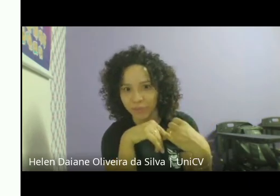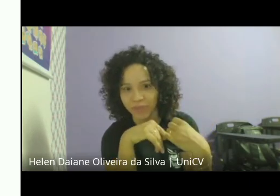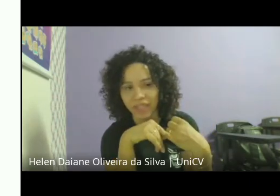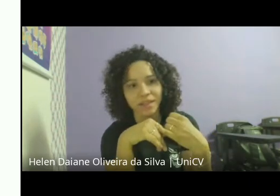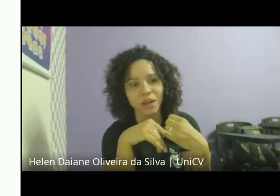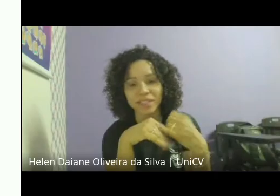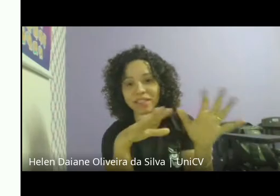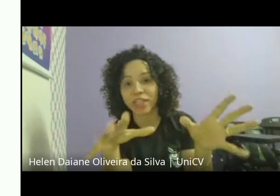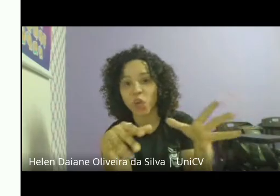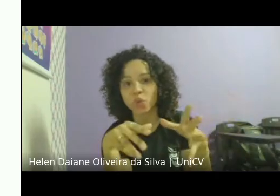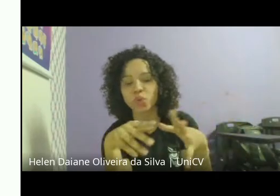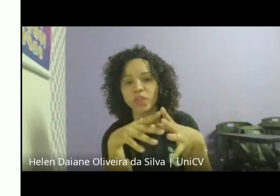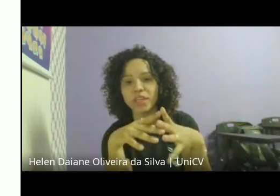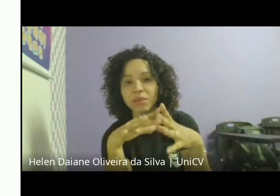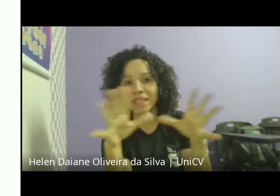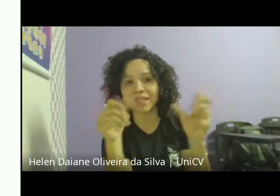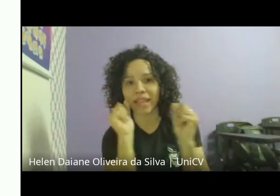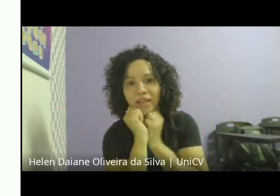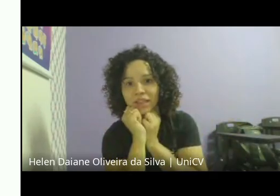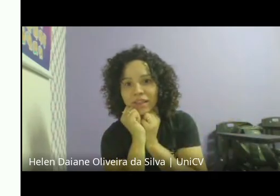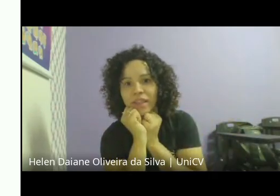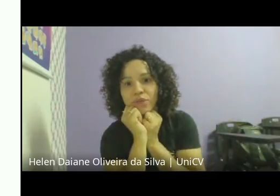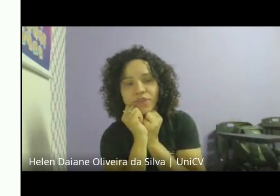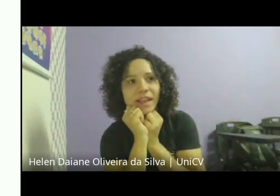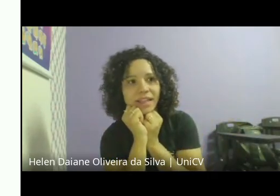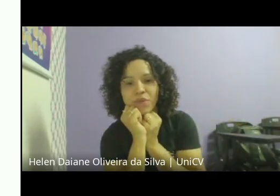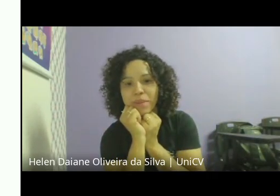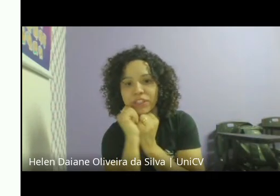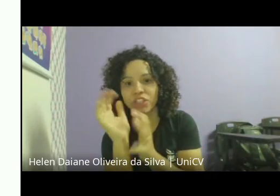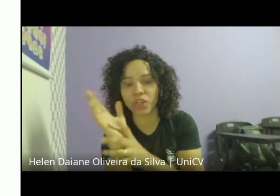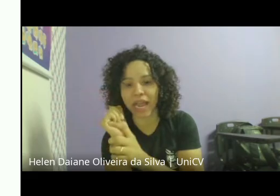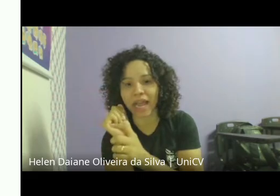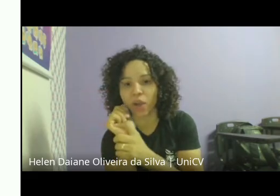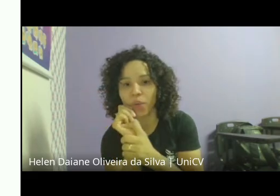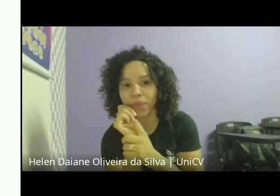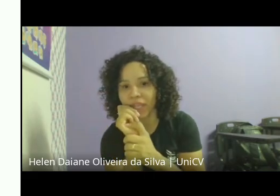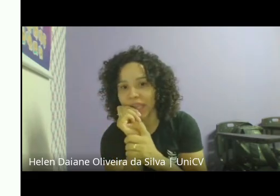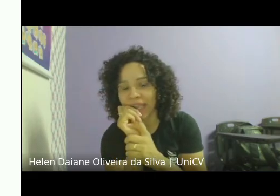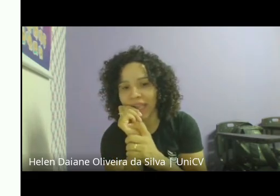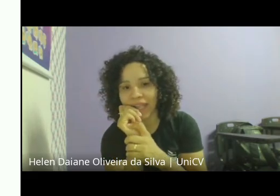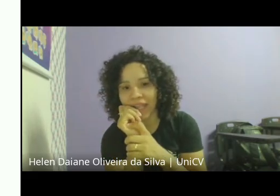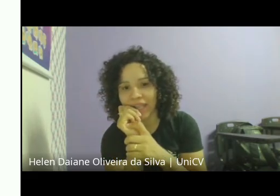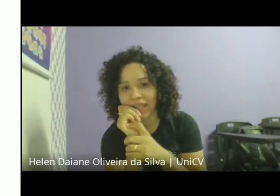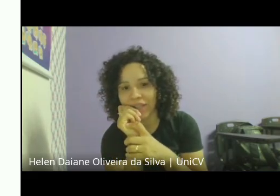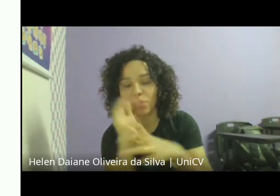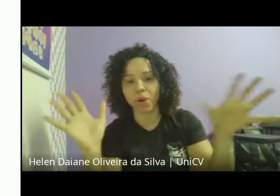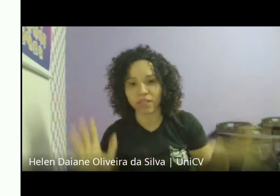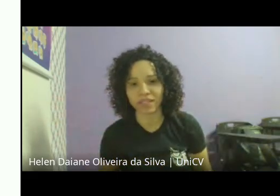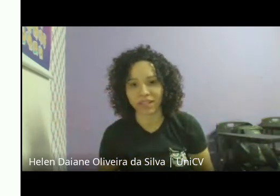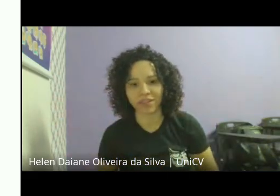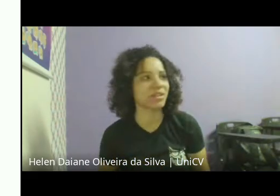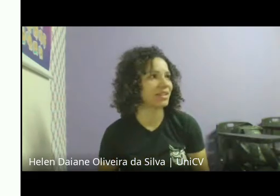quê? Não, às vezes eu tenho que construir uma cena. Eu vou falar que teve uma batida de carro